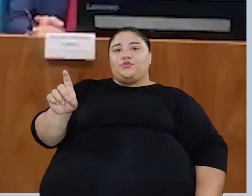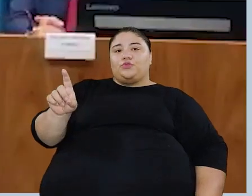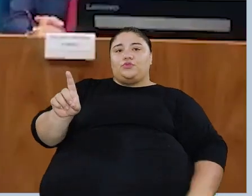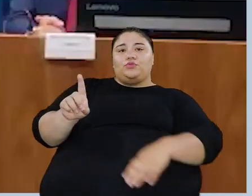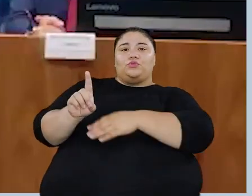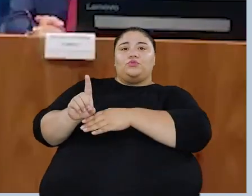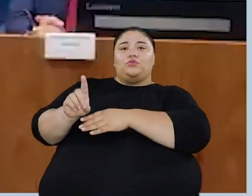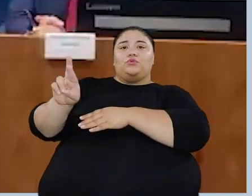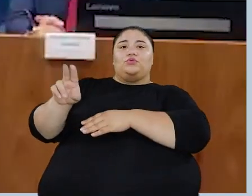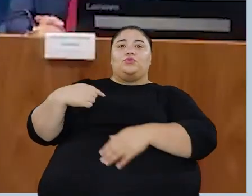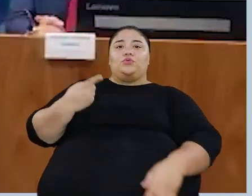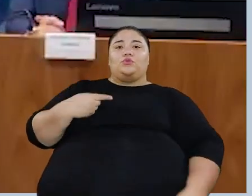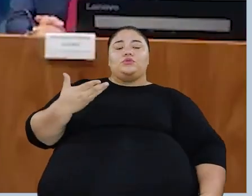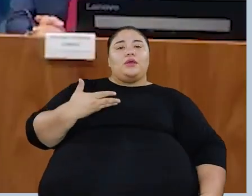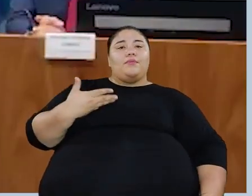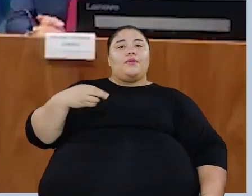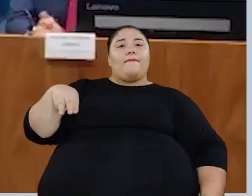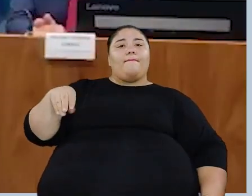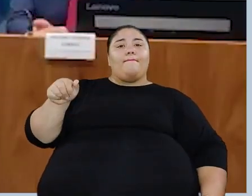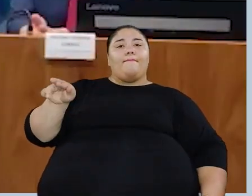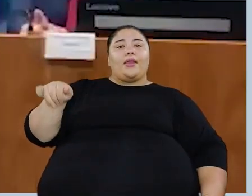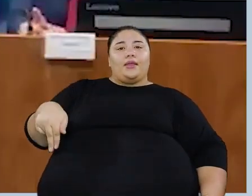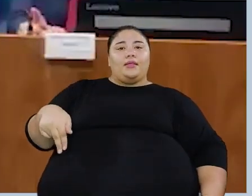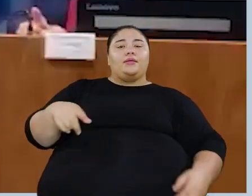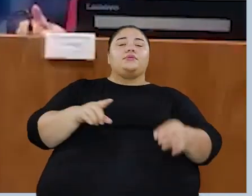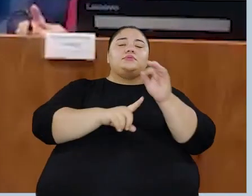professor doutor aqui, nosso colega desembargador Mairan